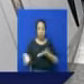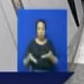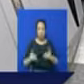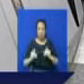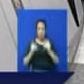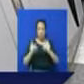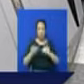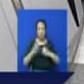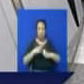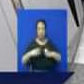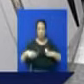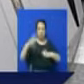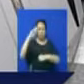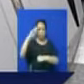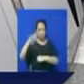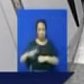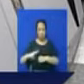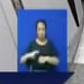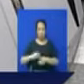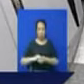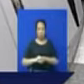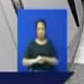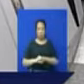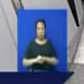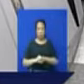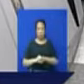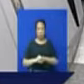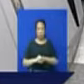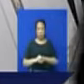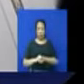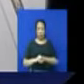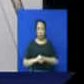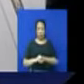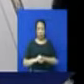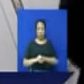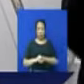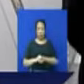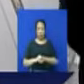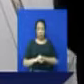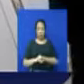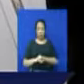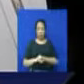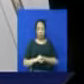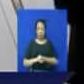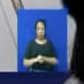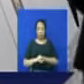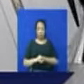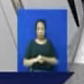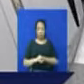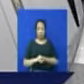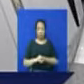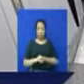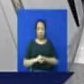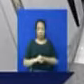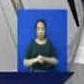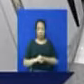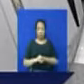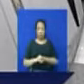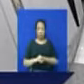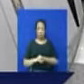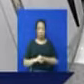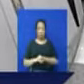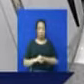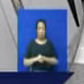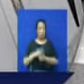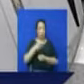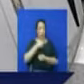frente da mesa principal dos trabalhos. Pedimos também ao reverendíssimo pastor Milton Silva Medeiros também